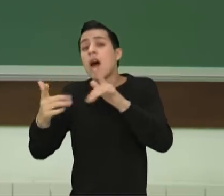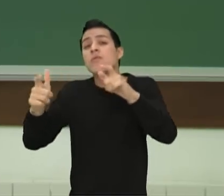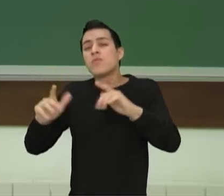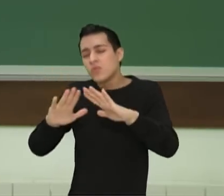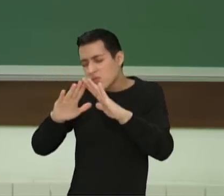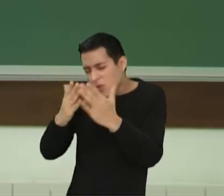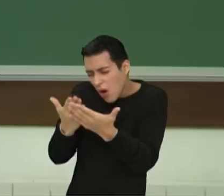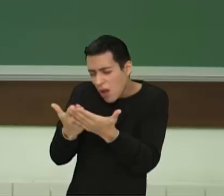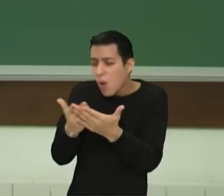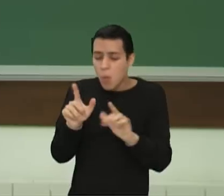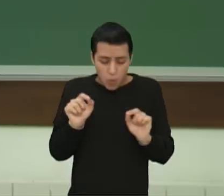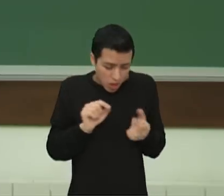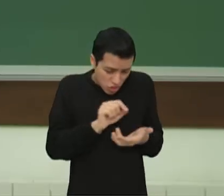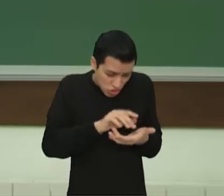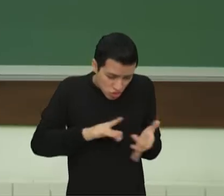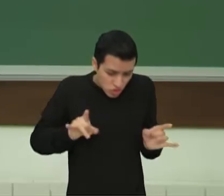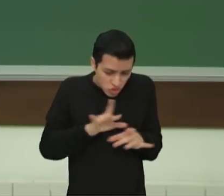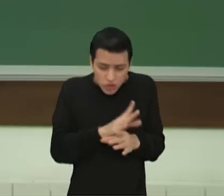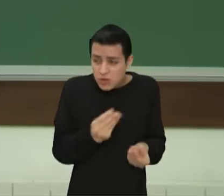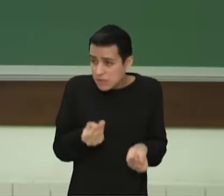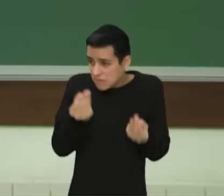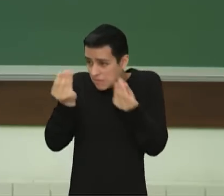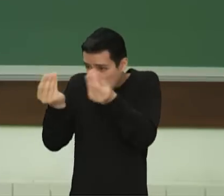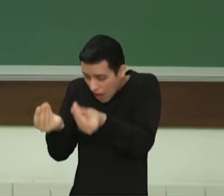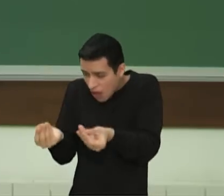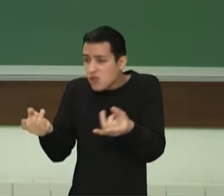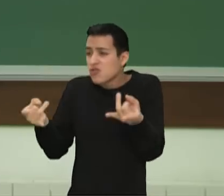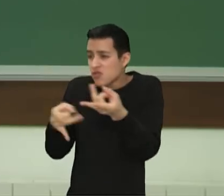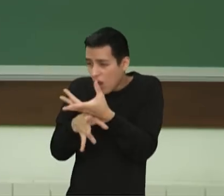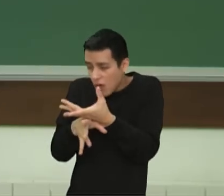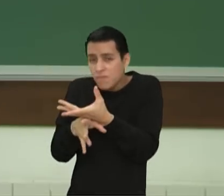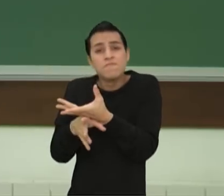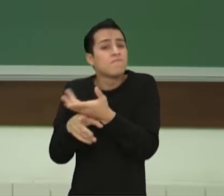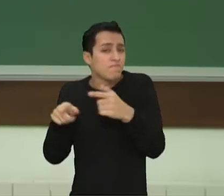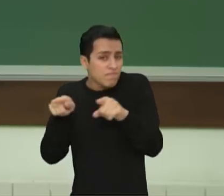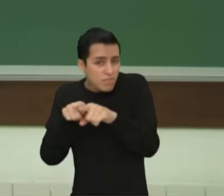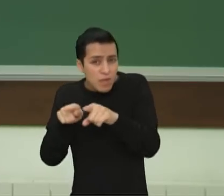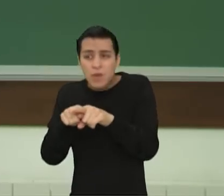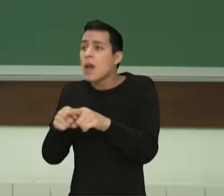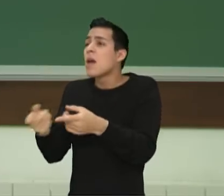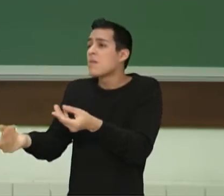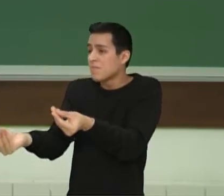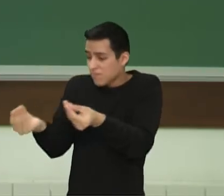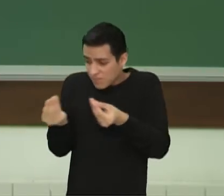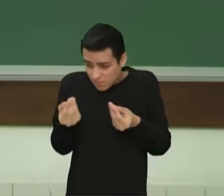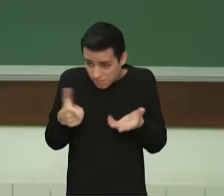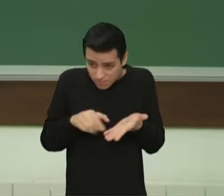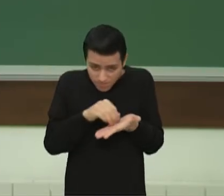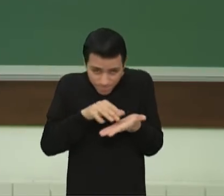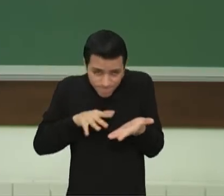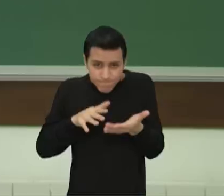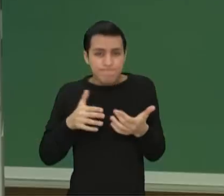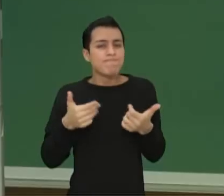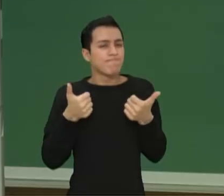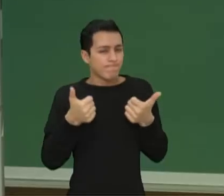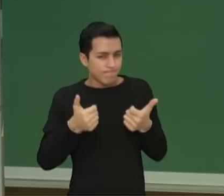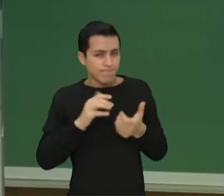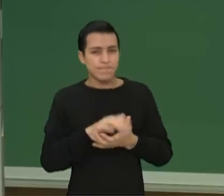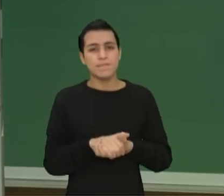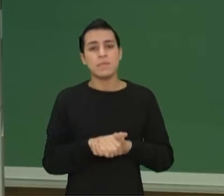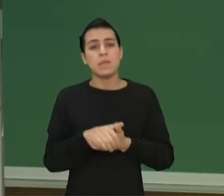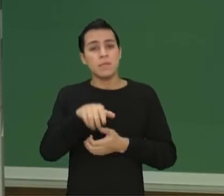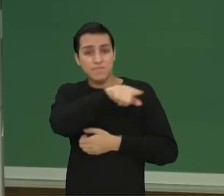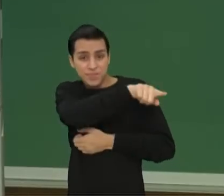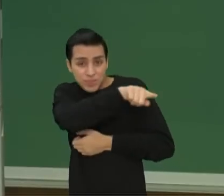para entregar as listas de exercícios que você já realizou e também para retirar novas listas.